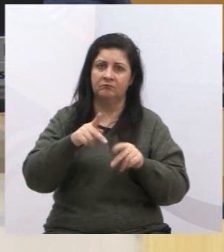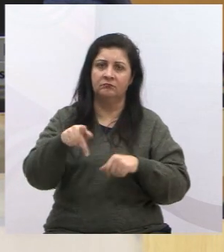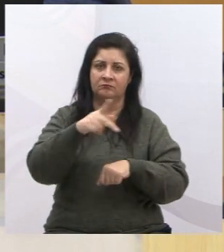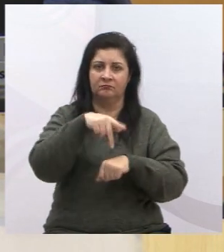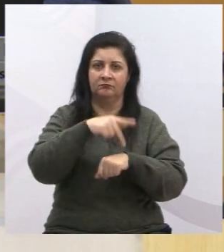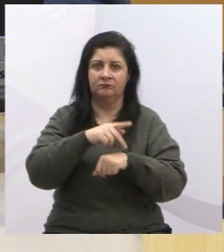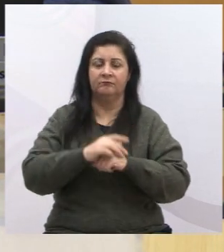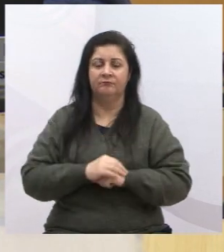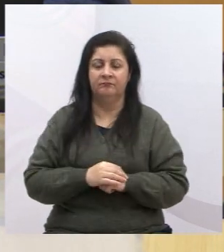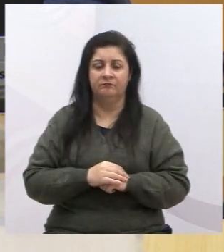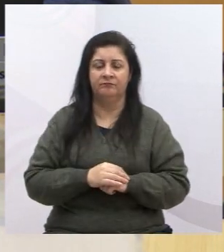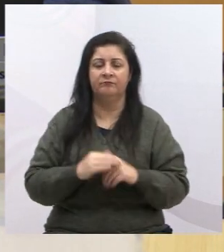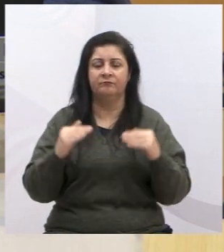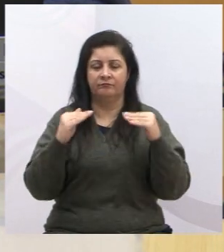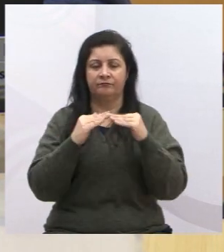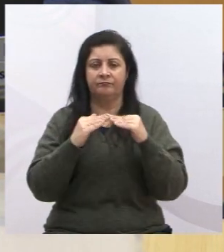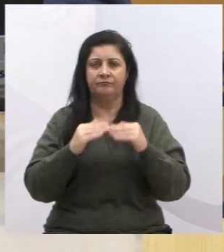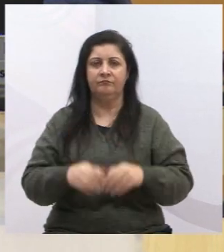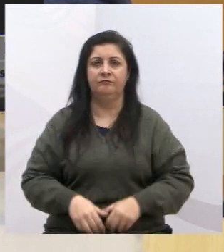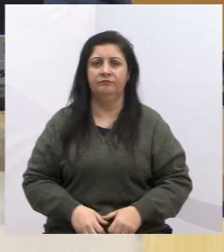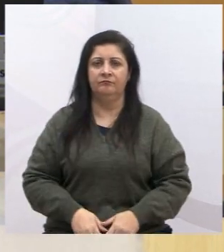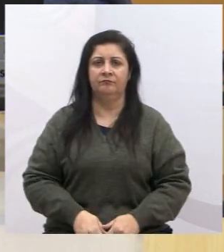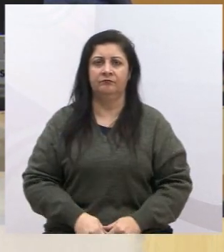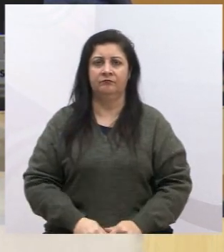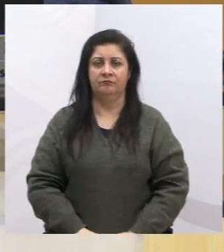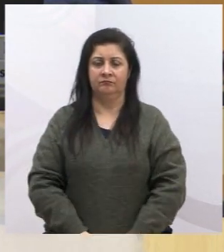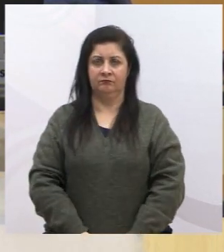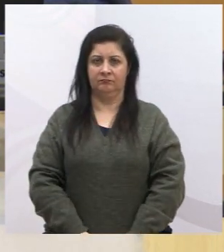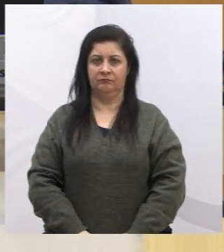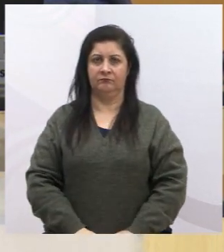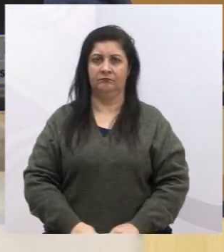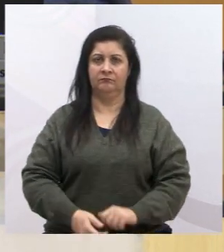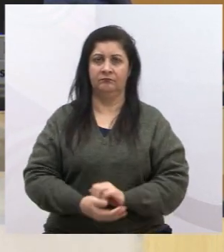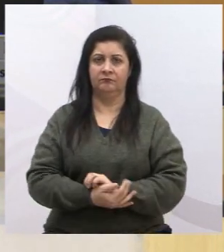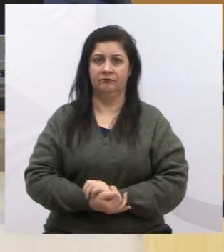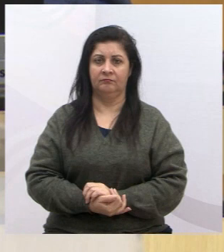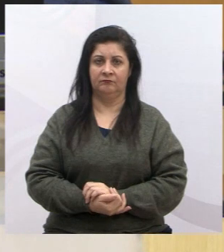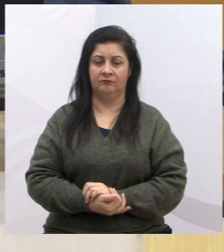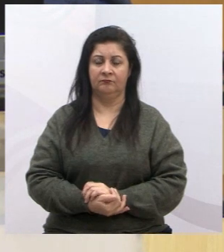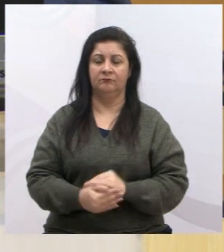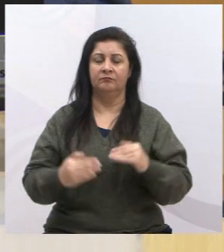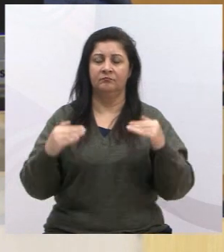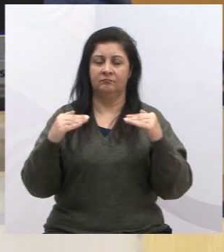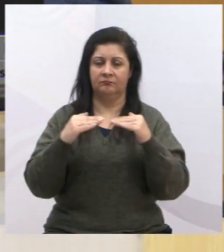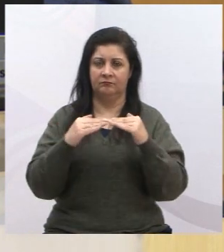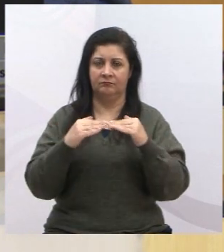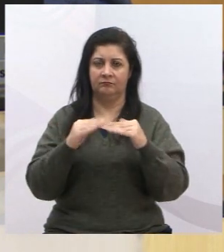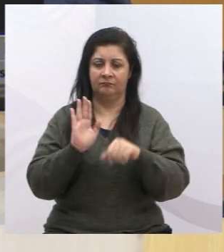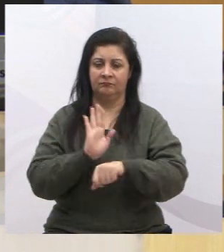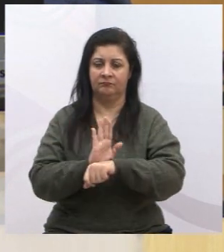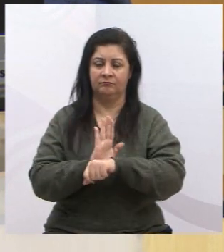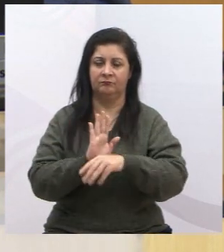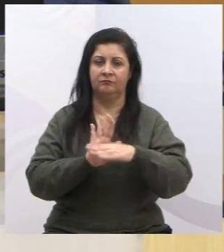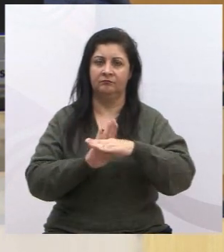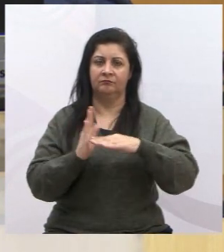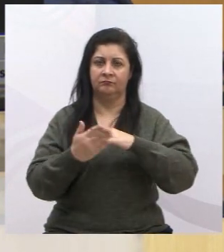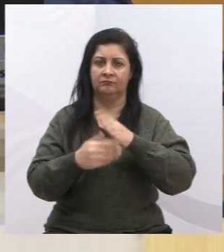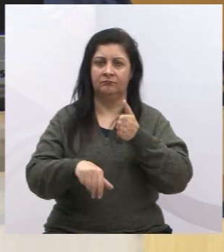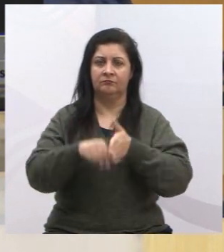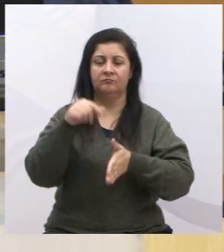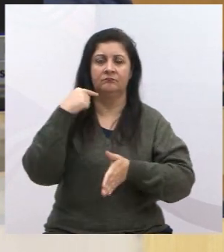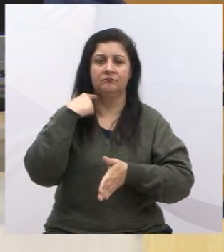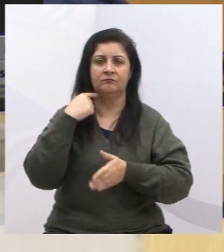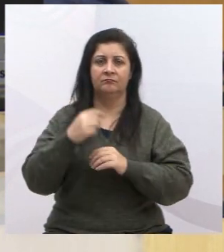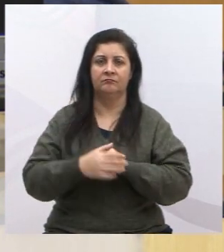já deixo aí o meu voto favorável, pedindo informação do Valmir, favorecendo o bairro 1º de